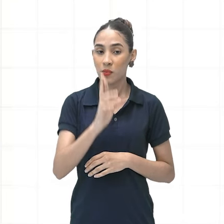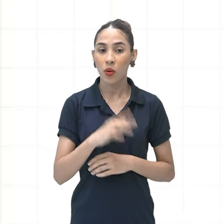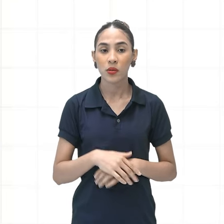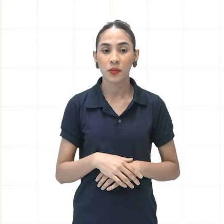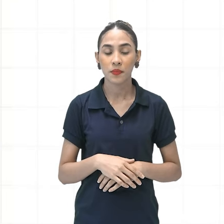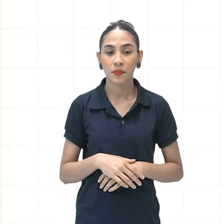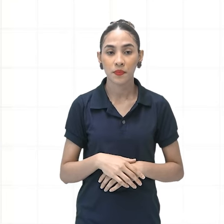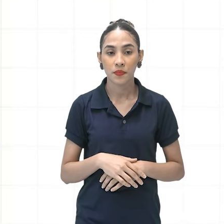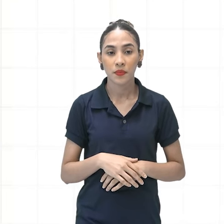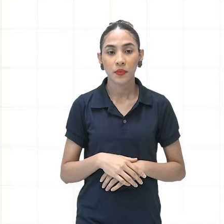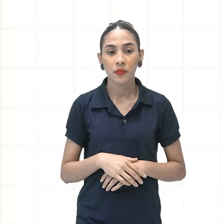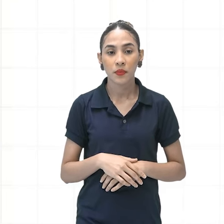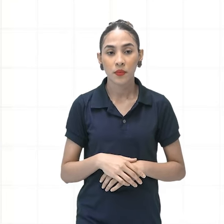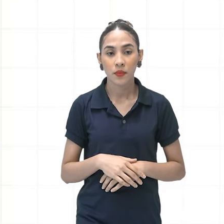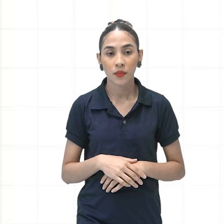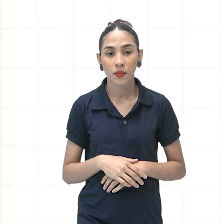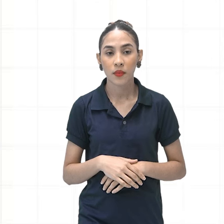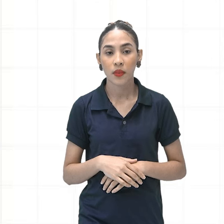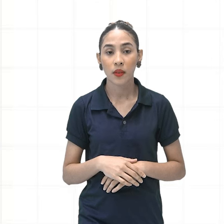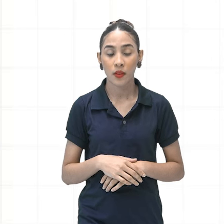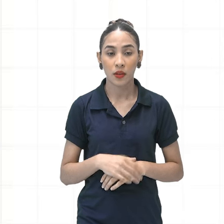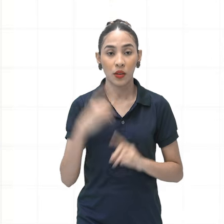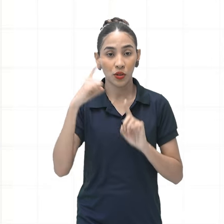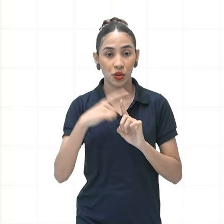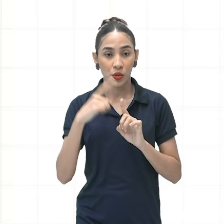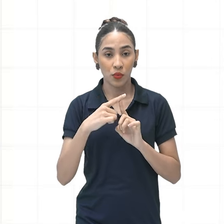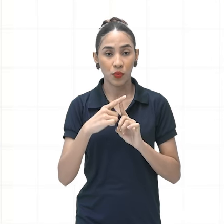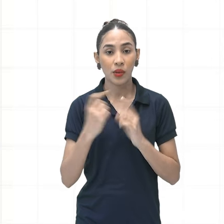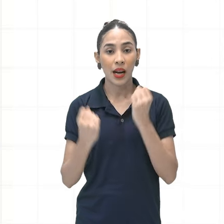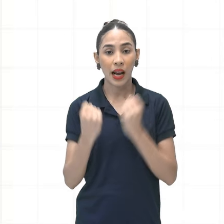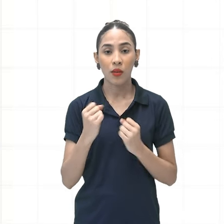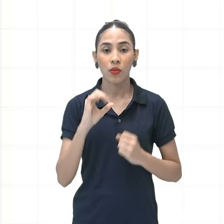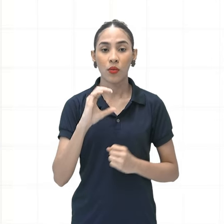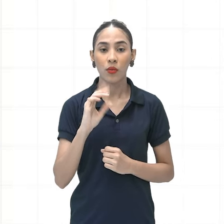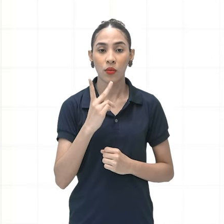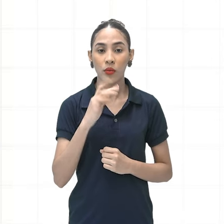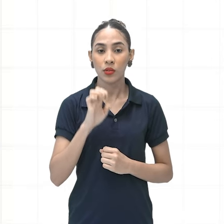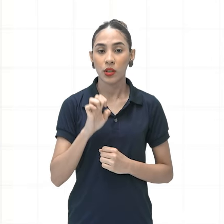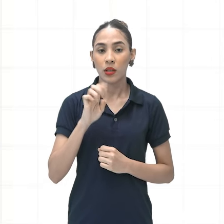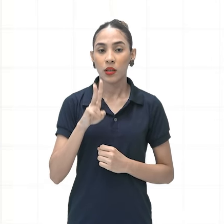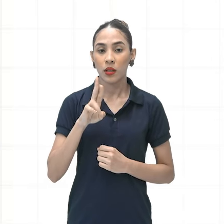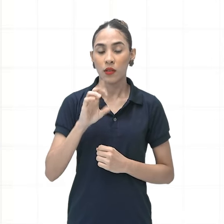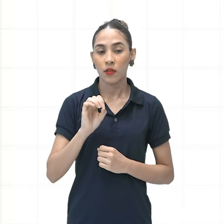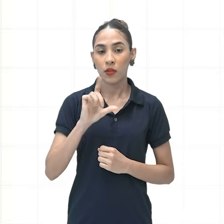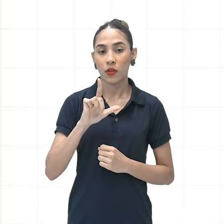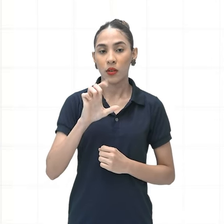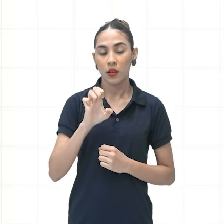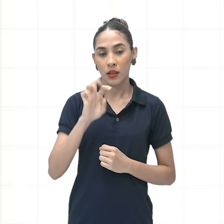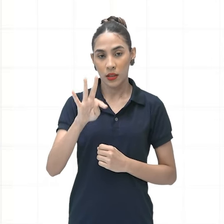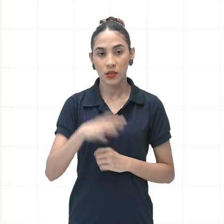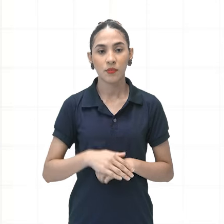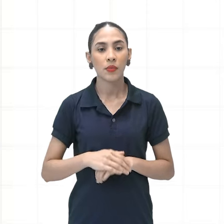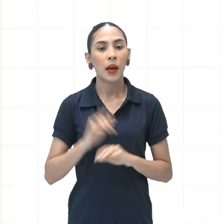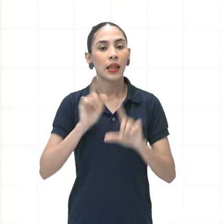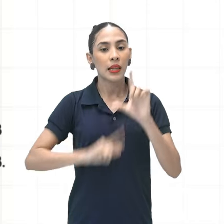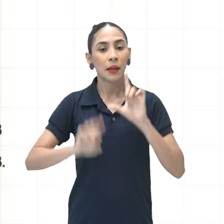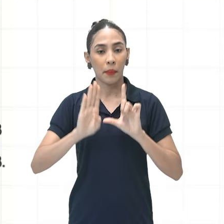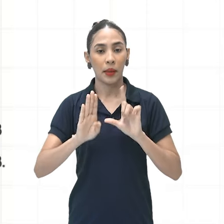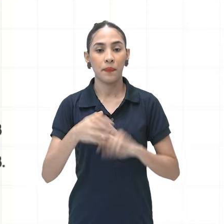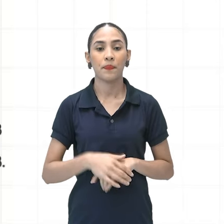essa letra A seria aí marca Chevrolet. Na letra B, qual marca de carro foi menos